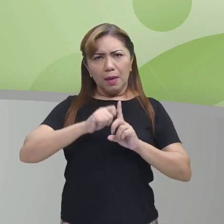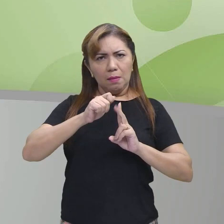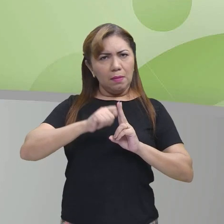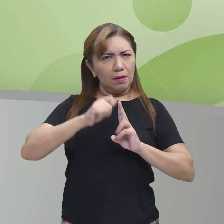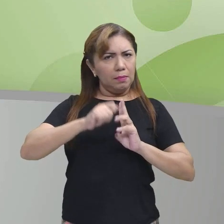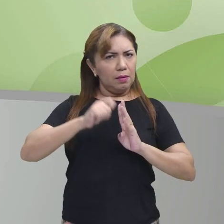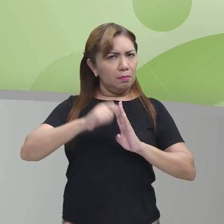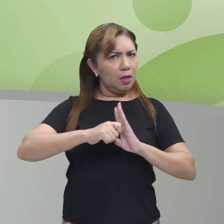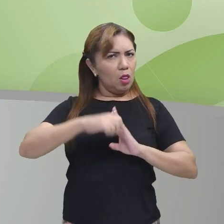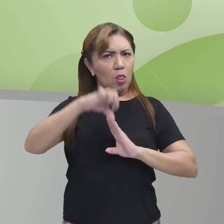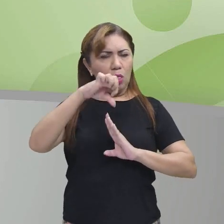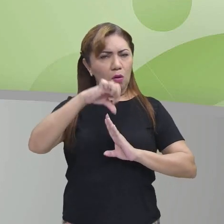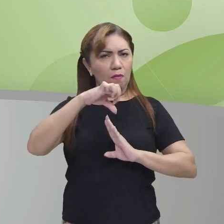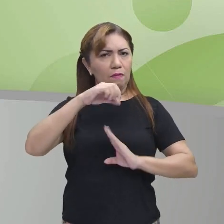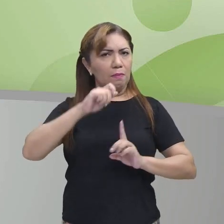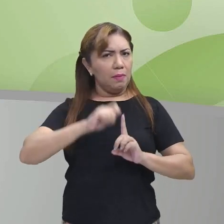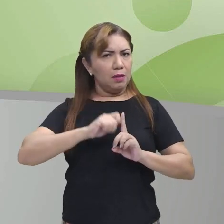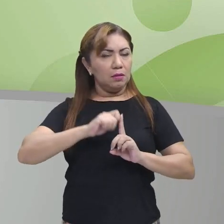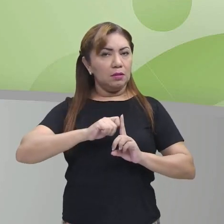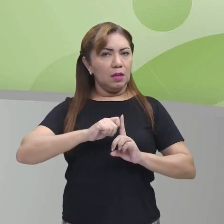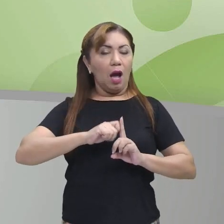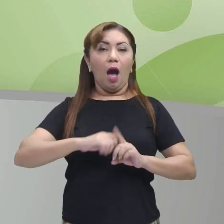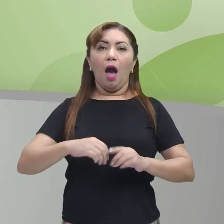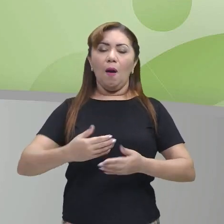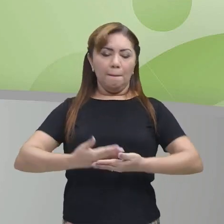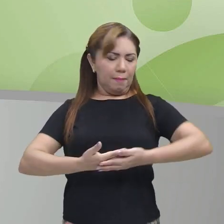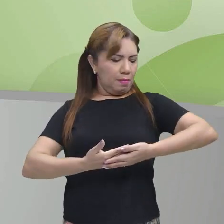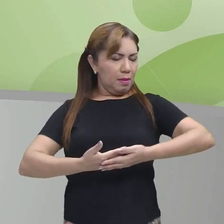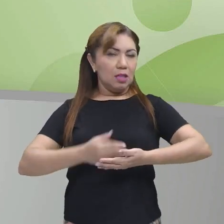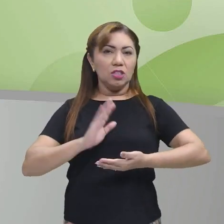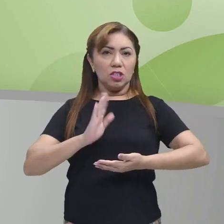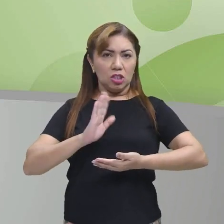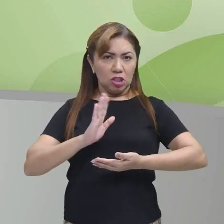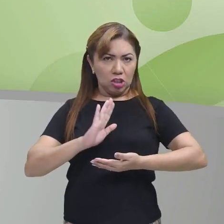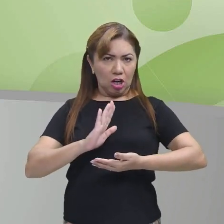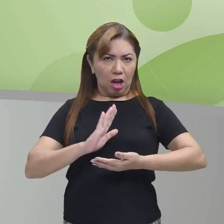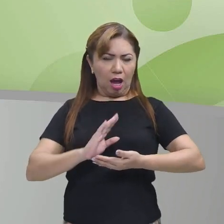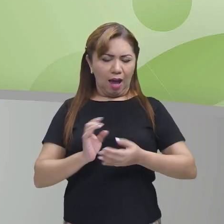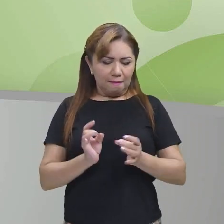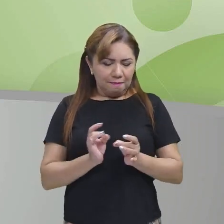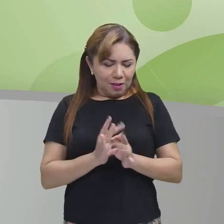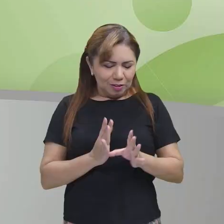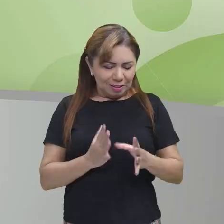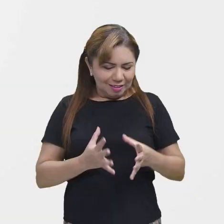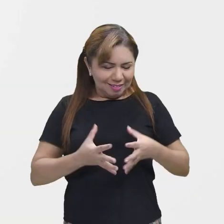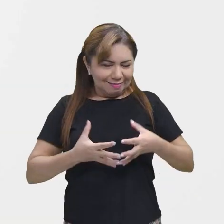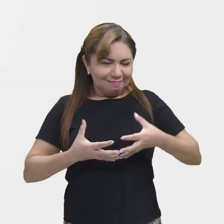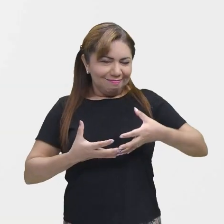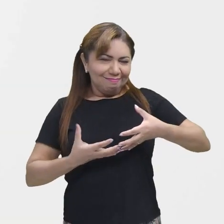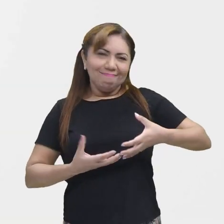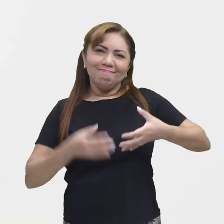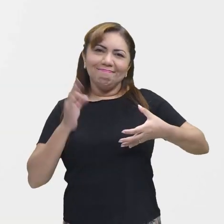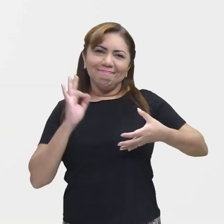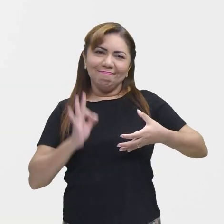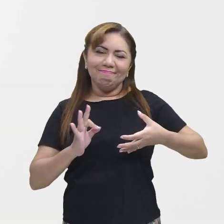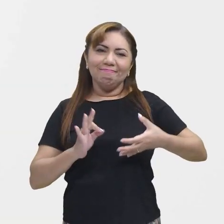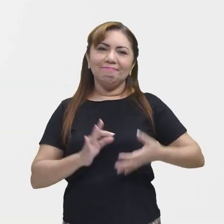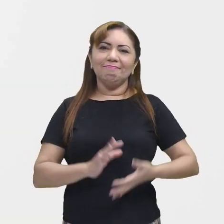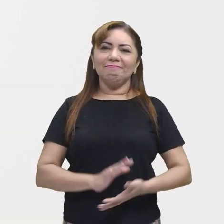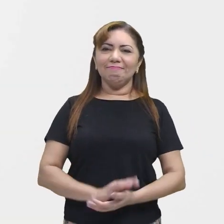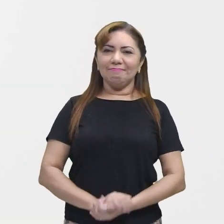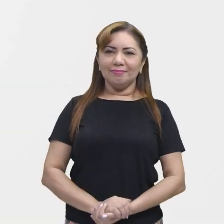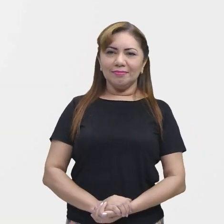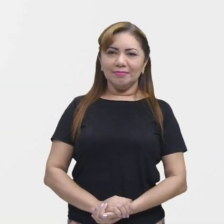o bebê vai sendo preparado para o parto, que é o que nós vamos ver agora.